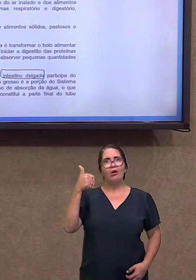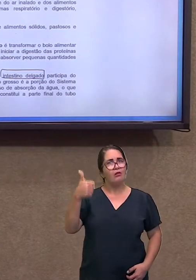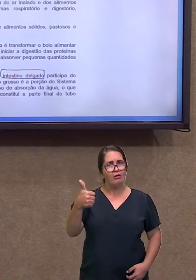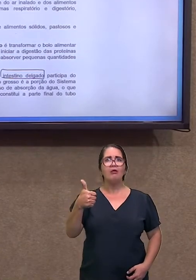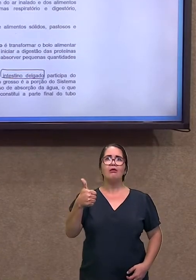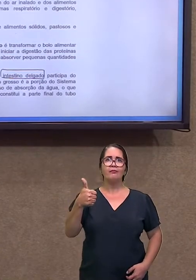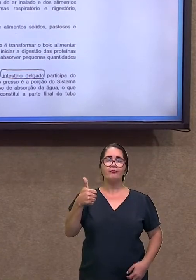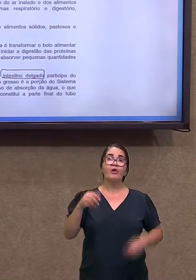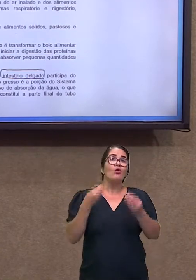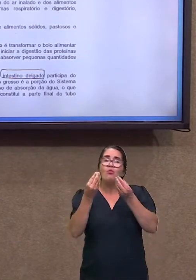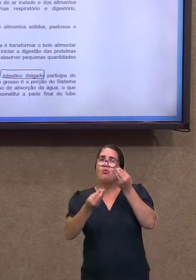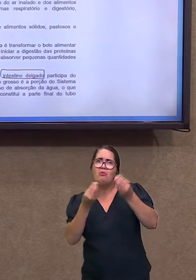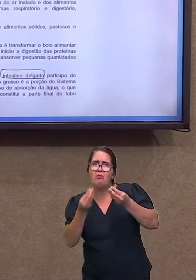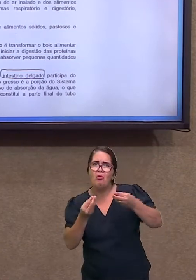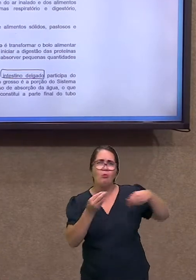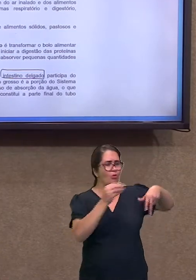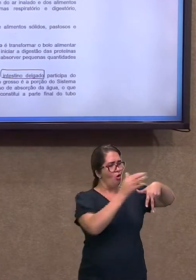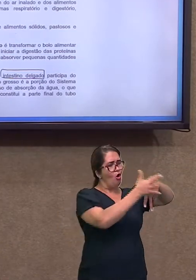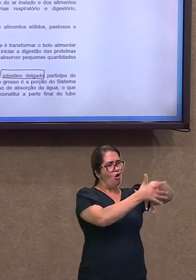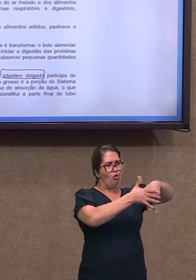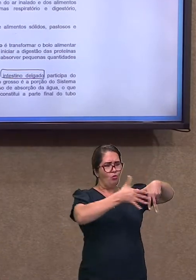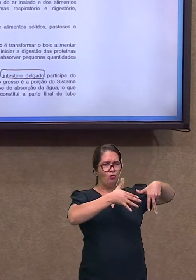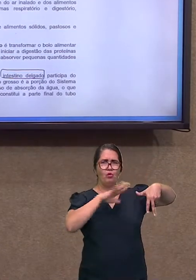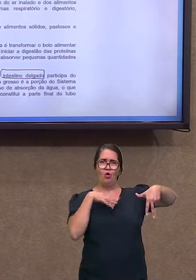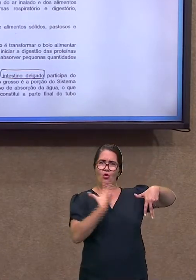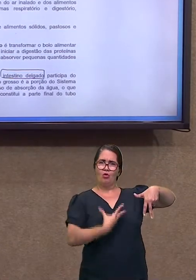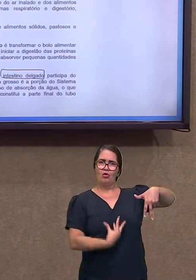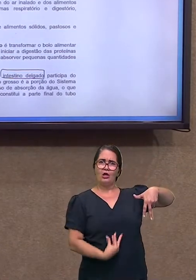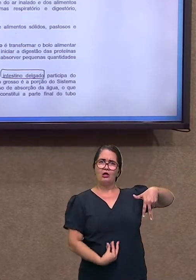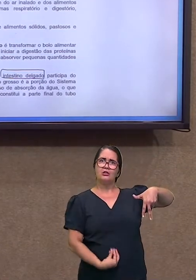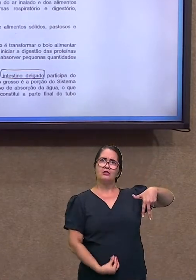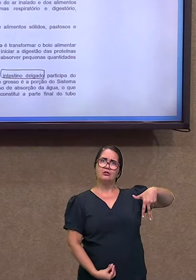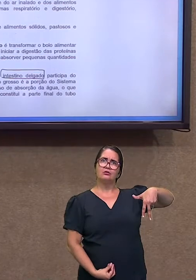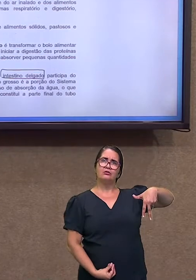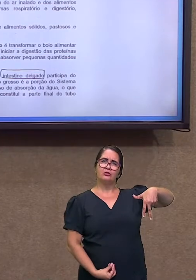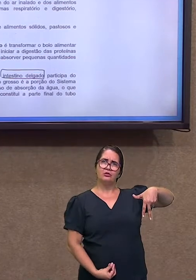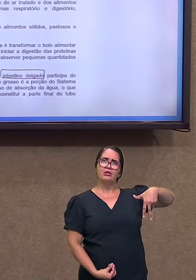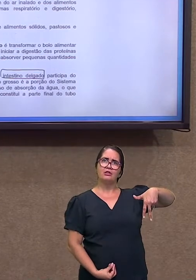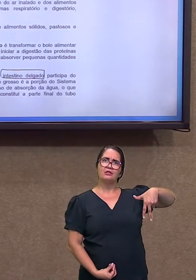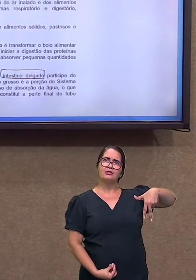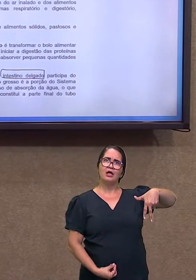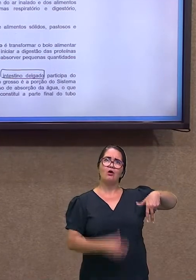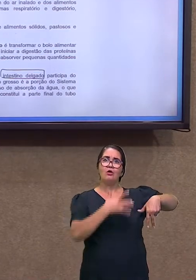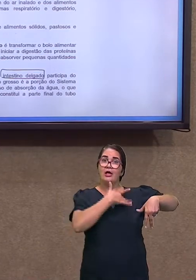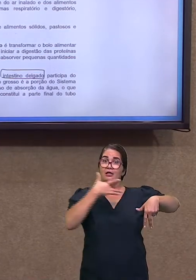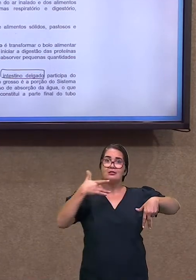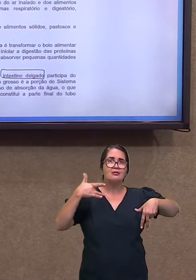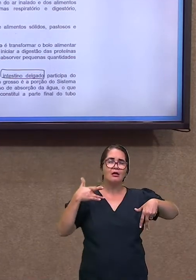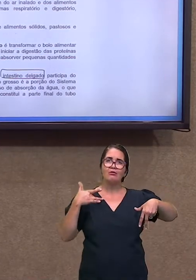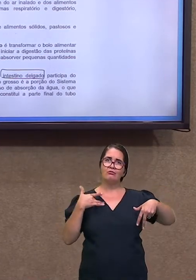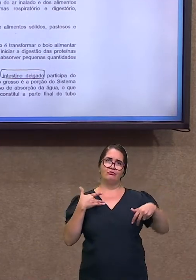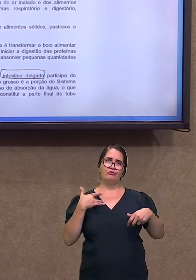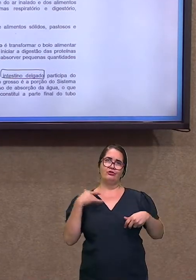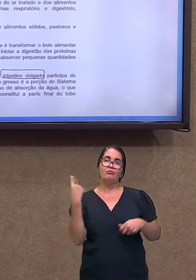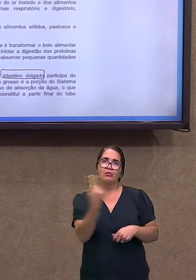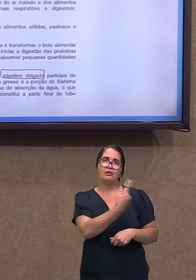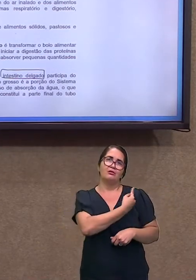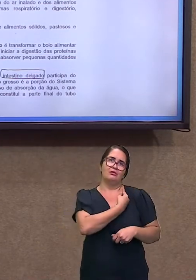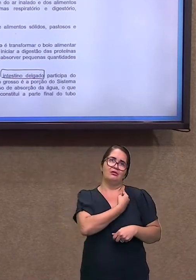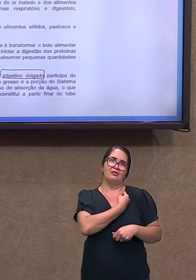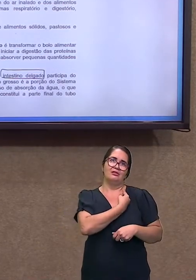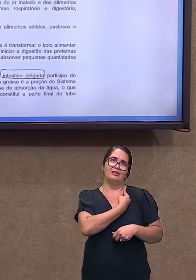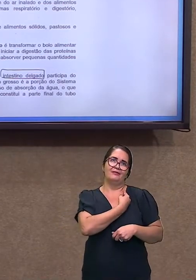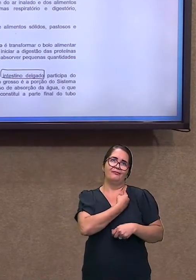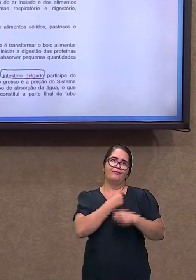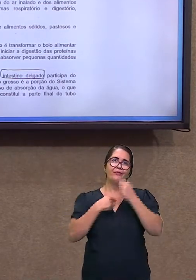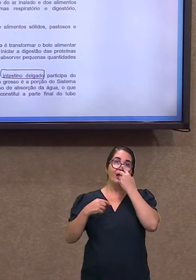um nutriente, né? Olhando, meu Deus do céu, eu vou ter só proteína. E aí? Seu